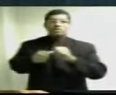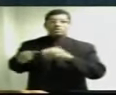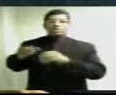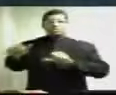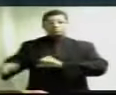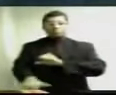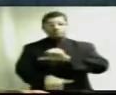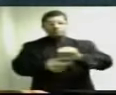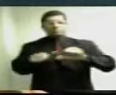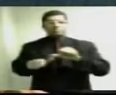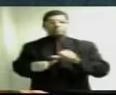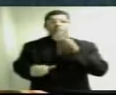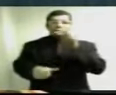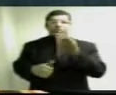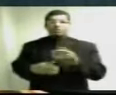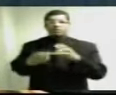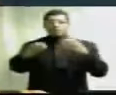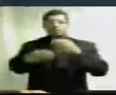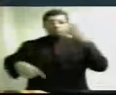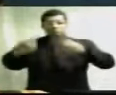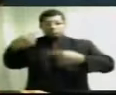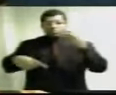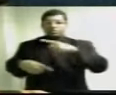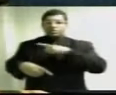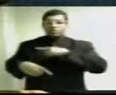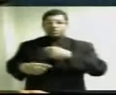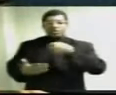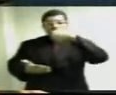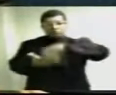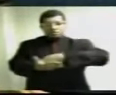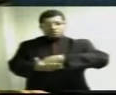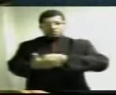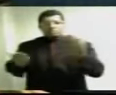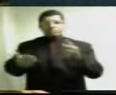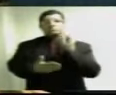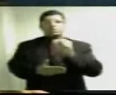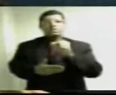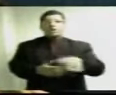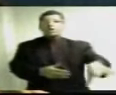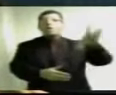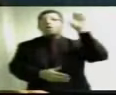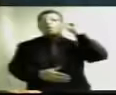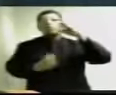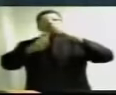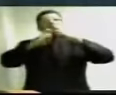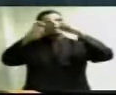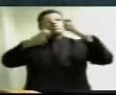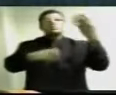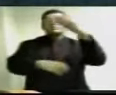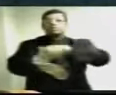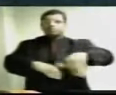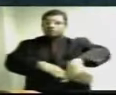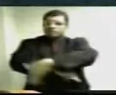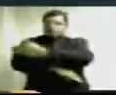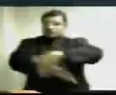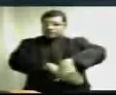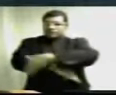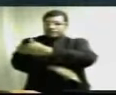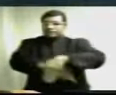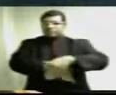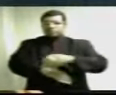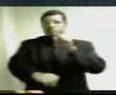caminho inverso, dizer que a classe política tem o dever de ouvir os gritos que vêm das ruas,